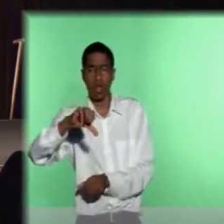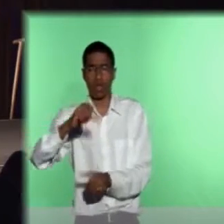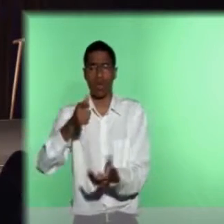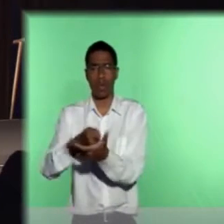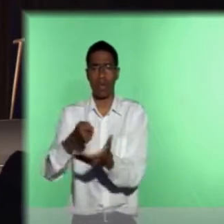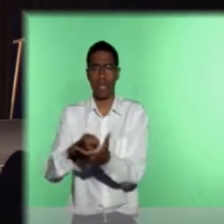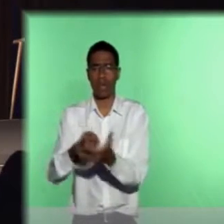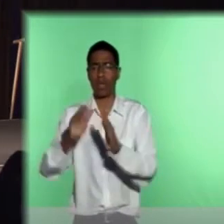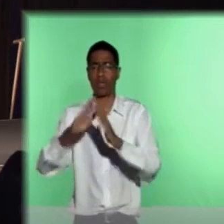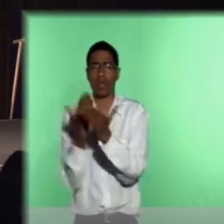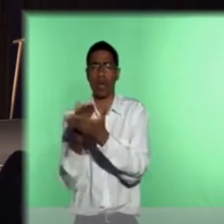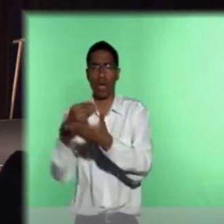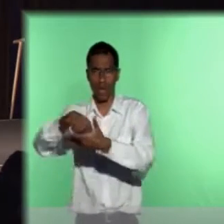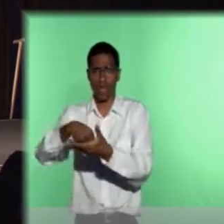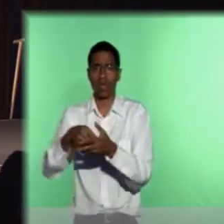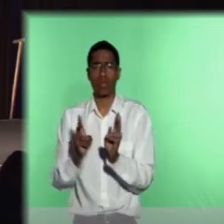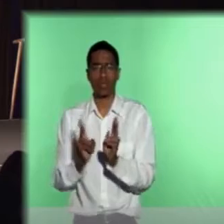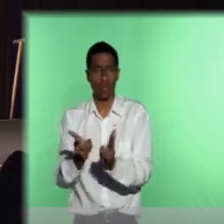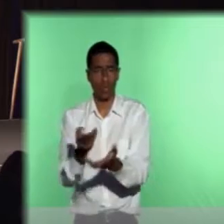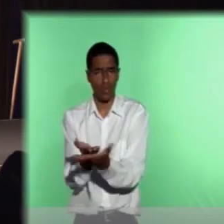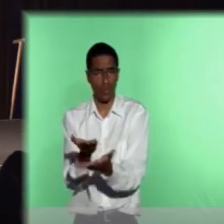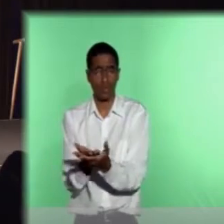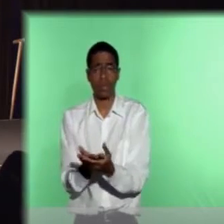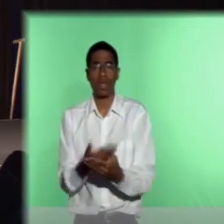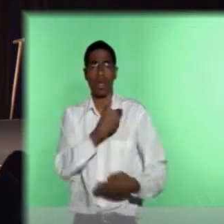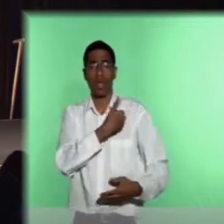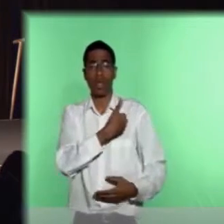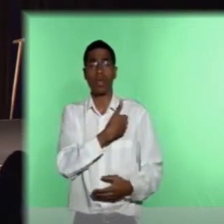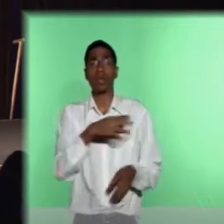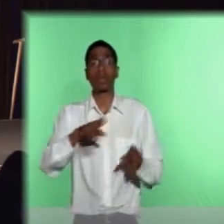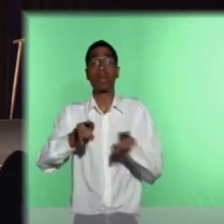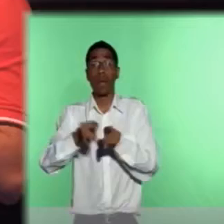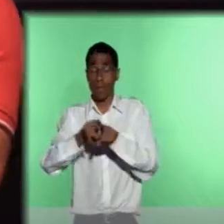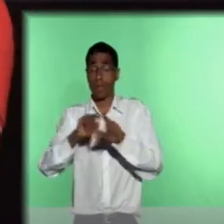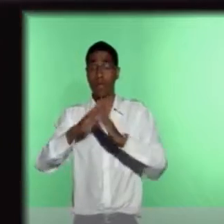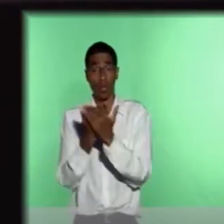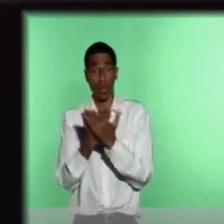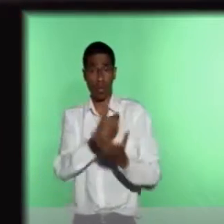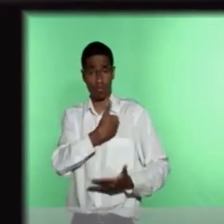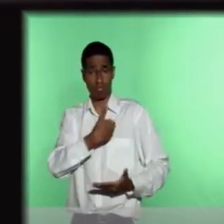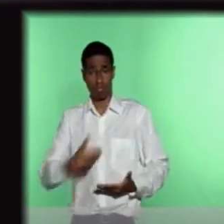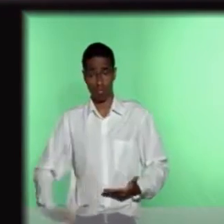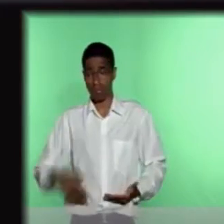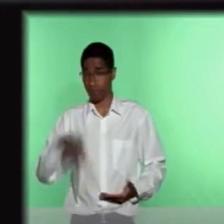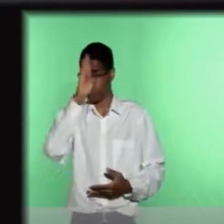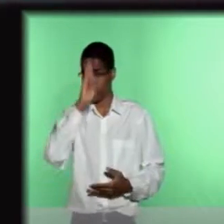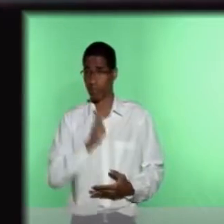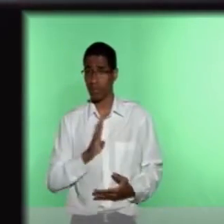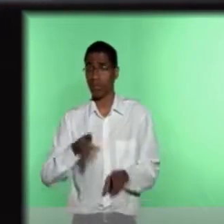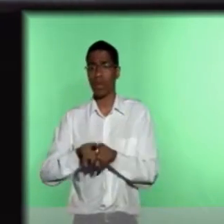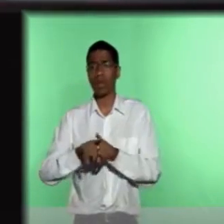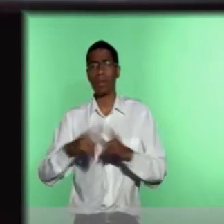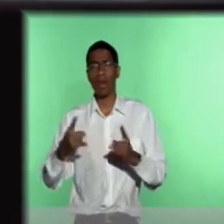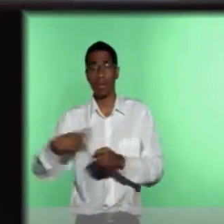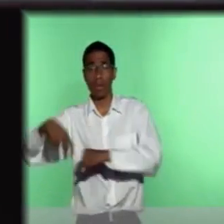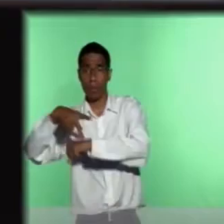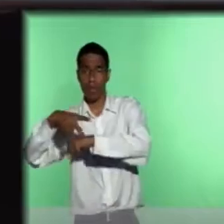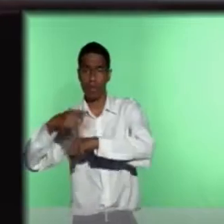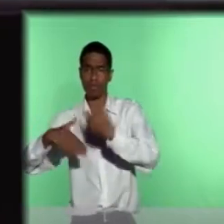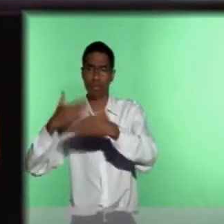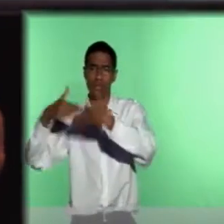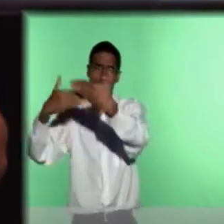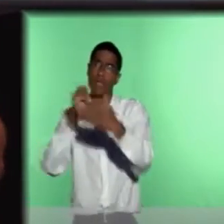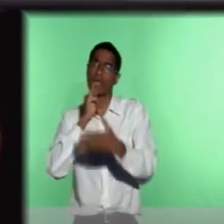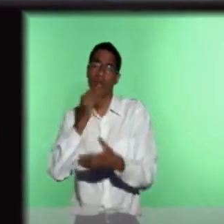obrigatória, mas sem citar que ela seria pública e gratuita. E para os países em desenvolvimento, por exemplo, eu estive